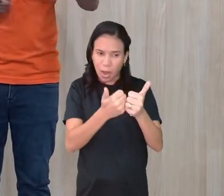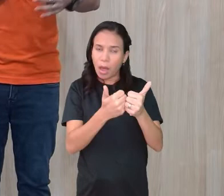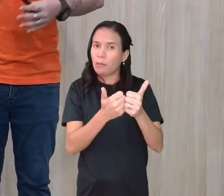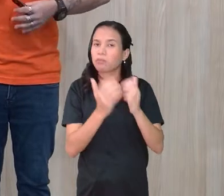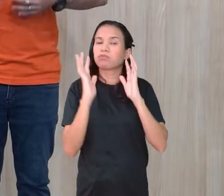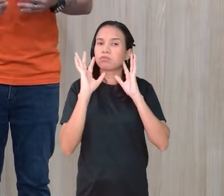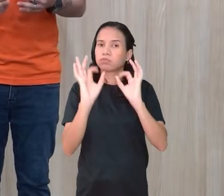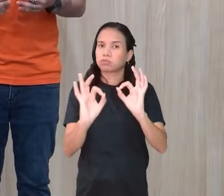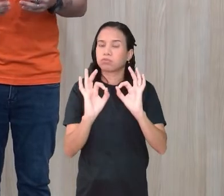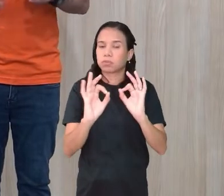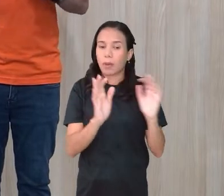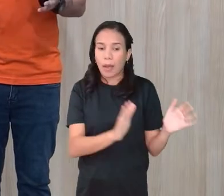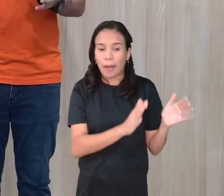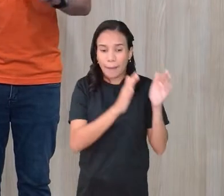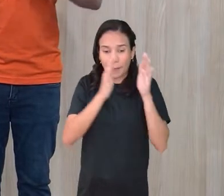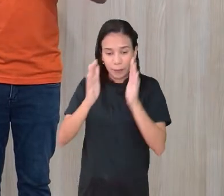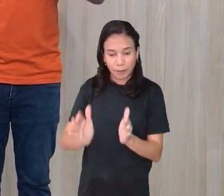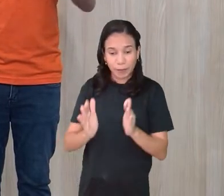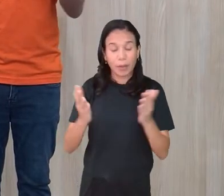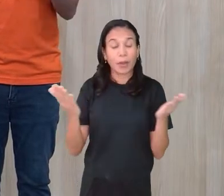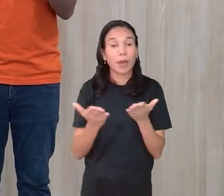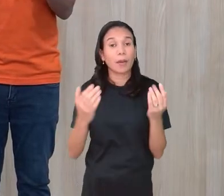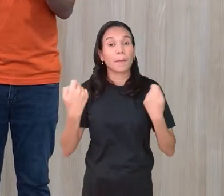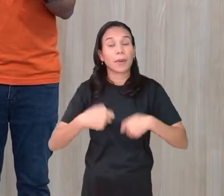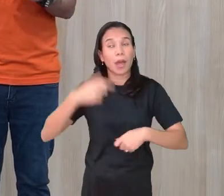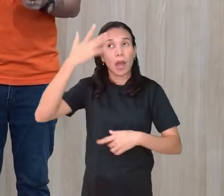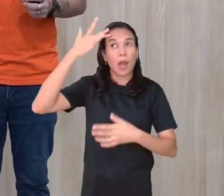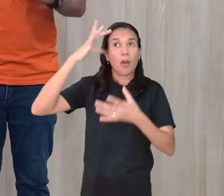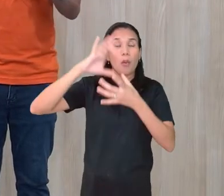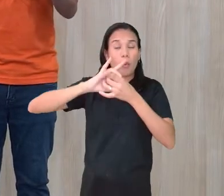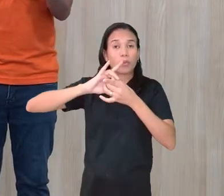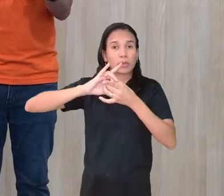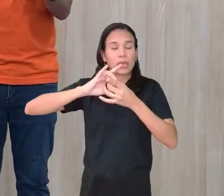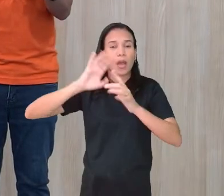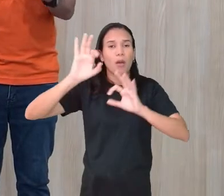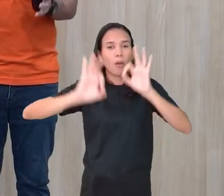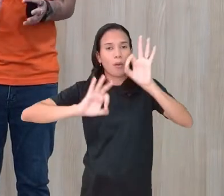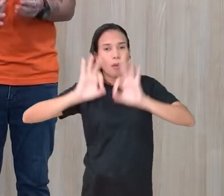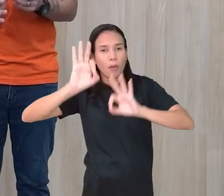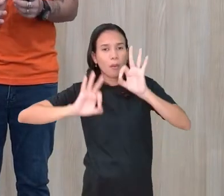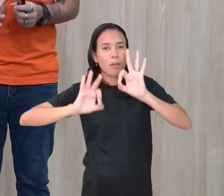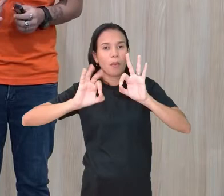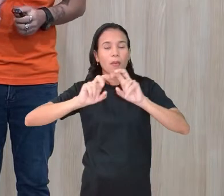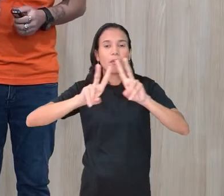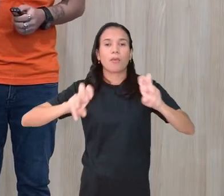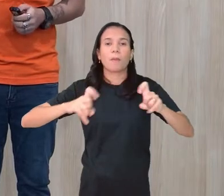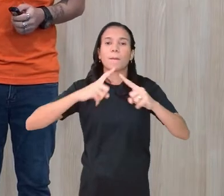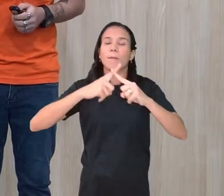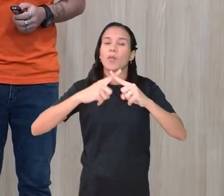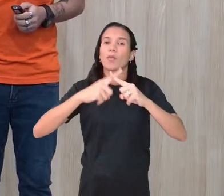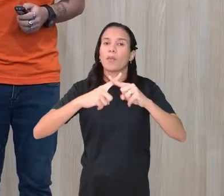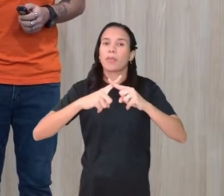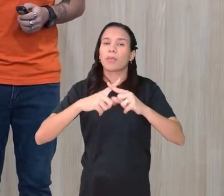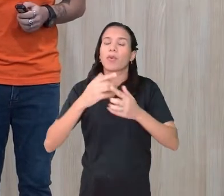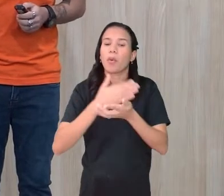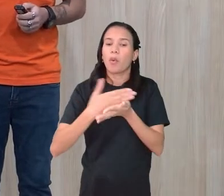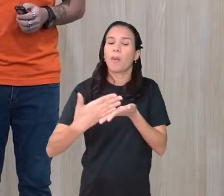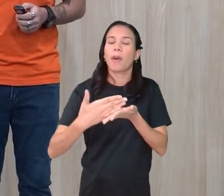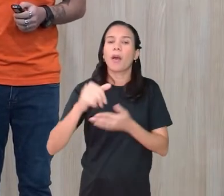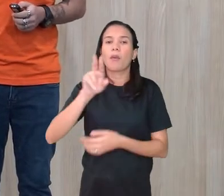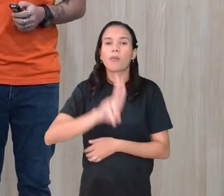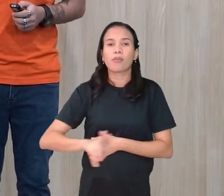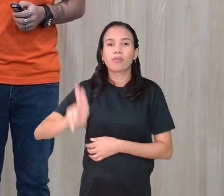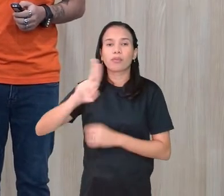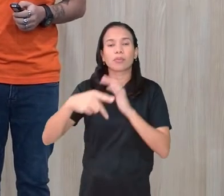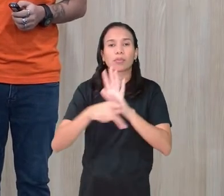isso é o primeiro processo. Depois que eu tenho a consciência bem organizada aí com relação à multiplicação, eu começo a usar